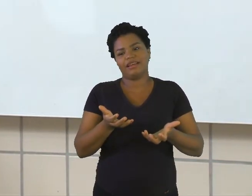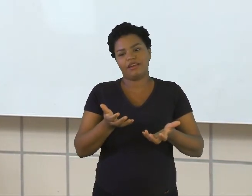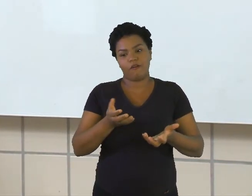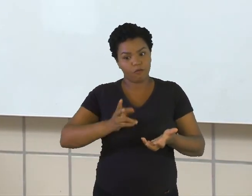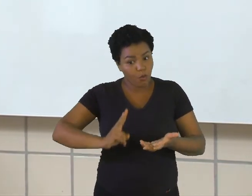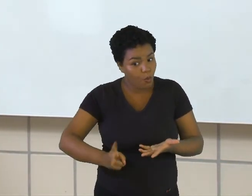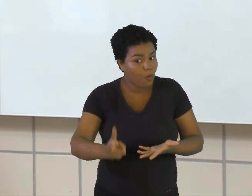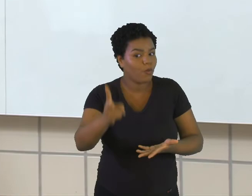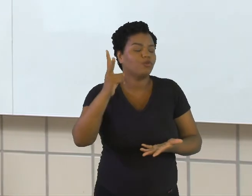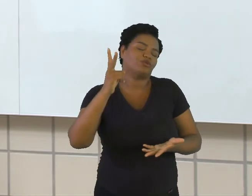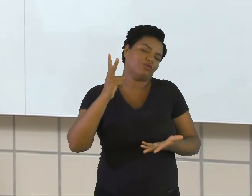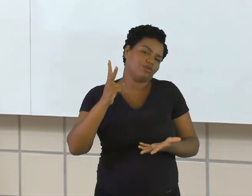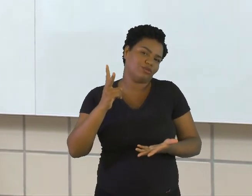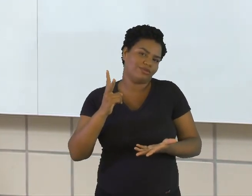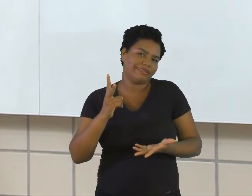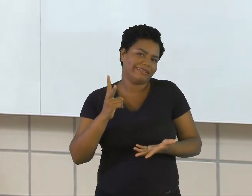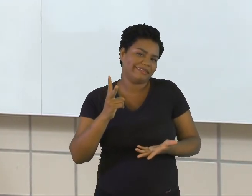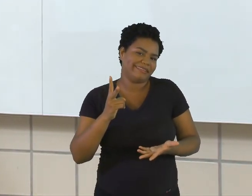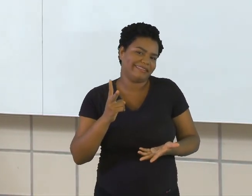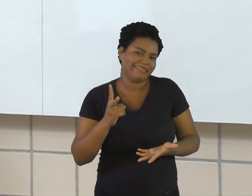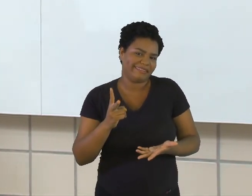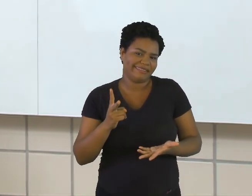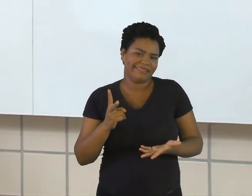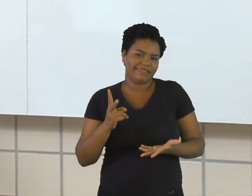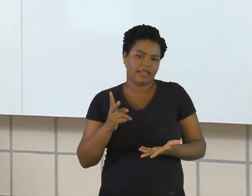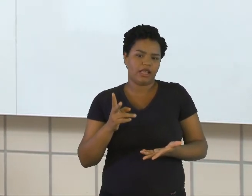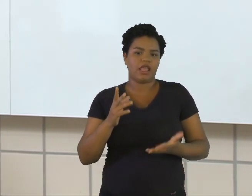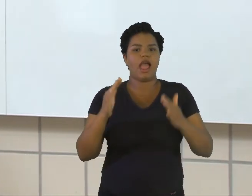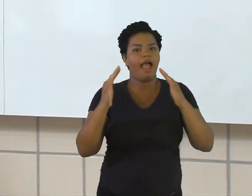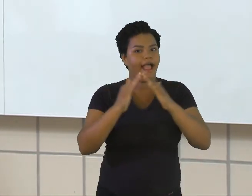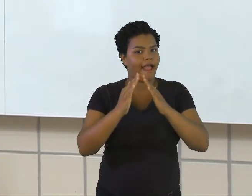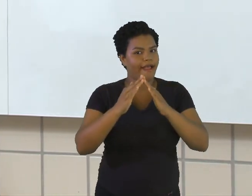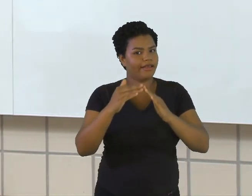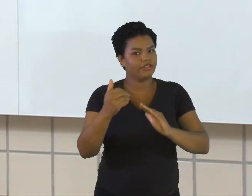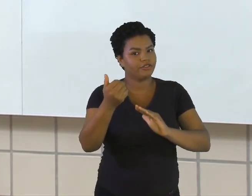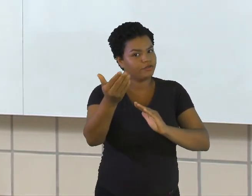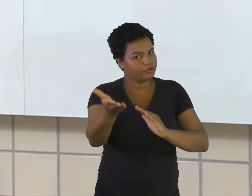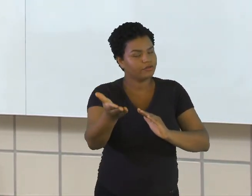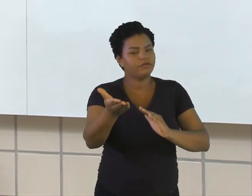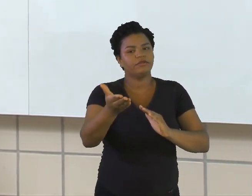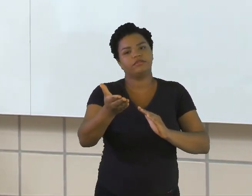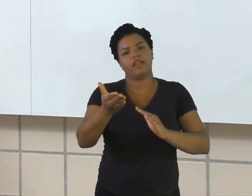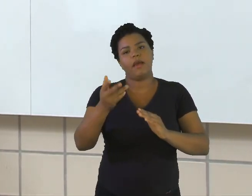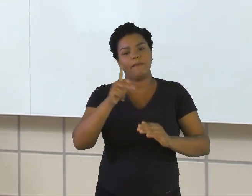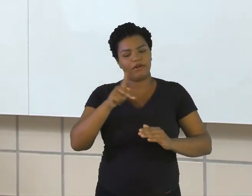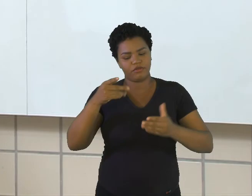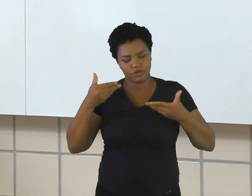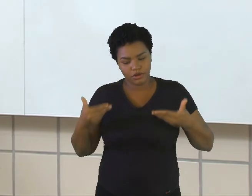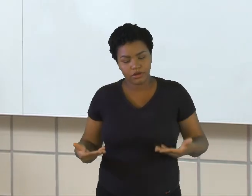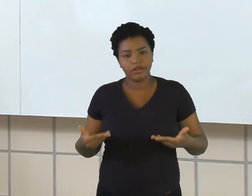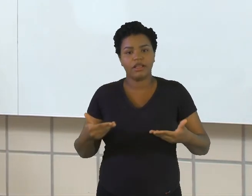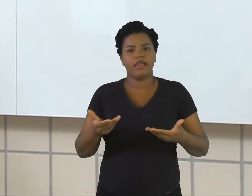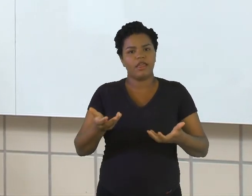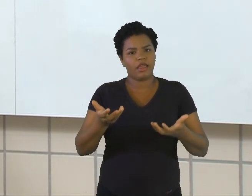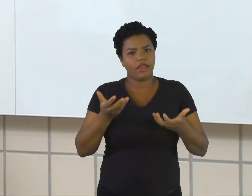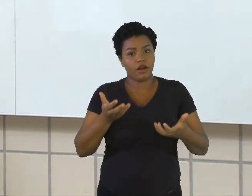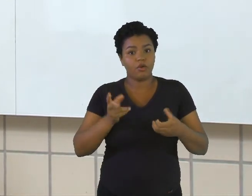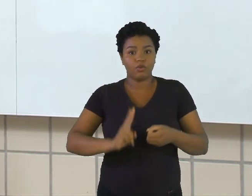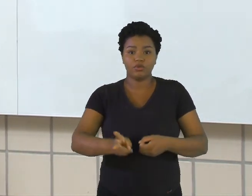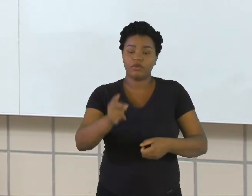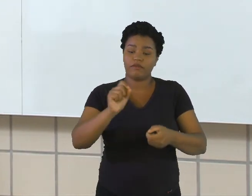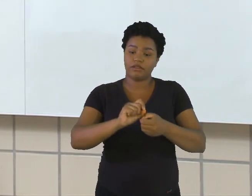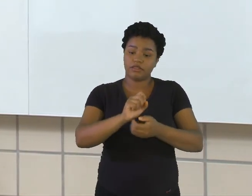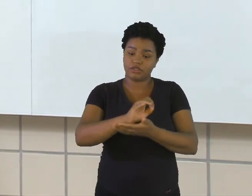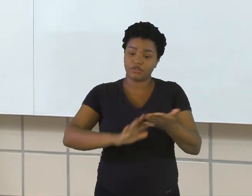continuem, mesmo vocês aí na casa de vocês, a professora aqui, mas vocês continuem fazendo as